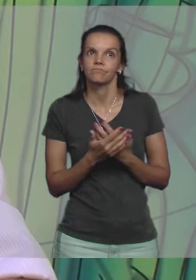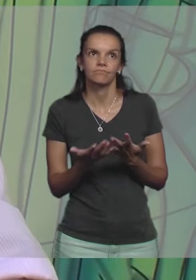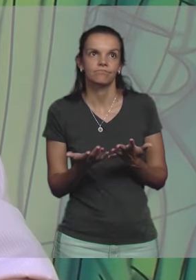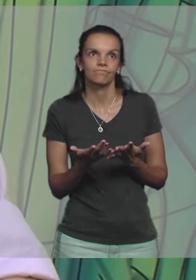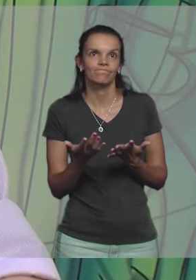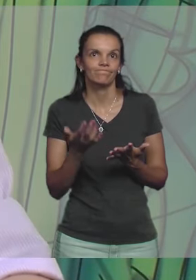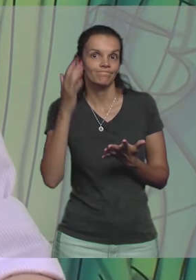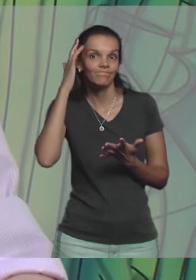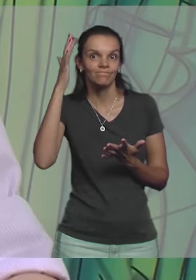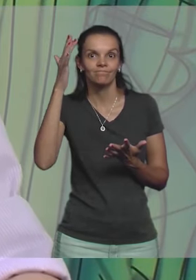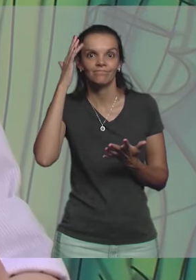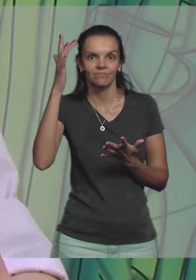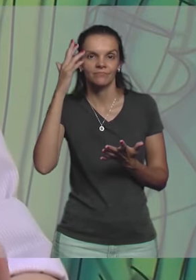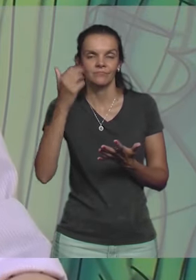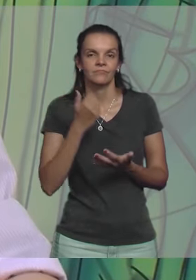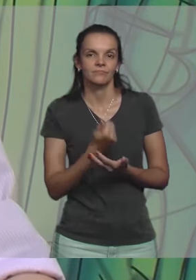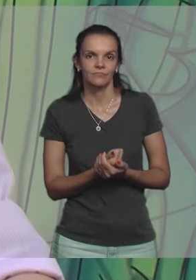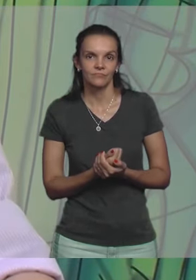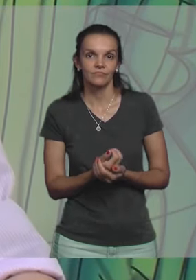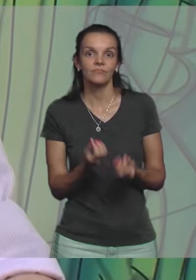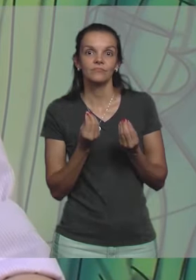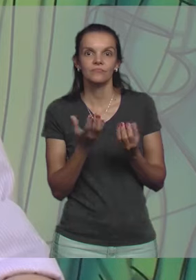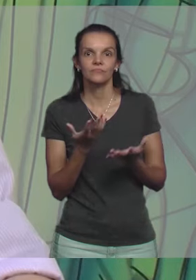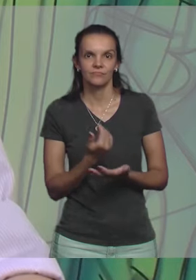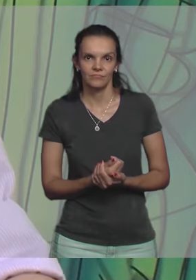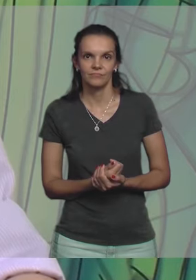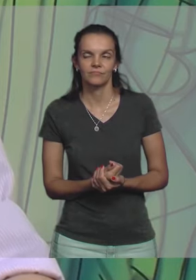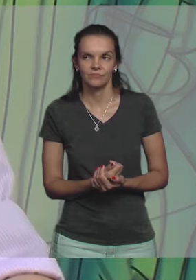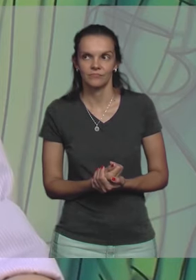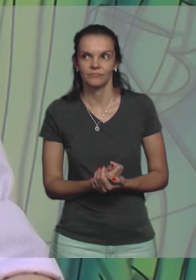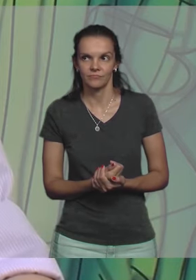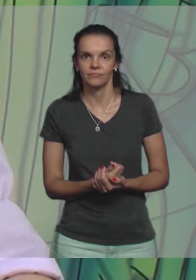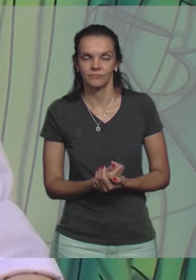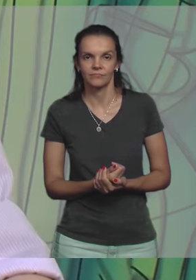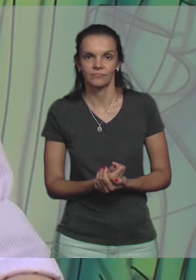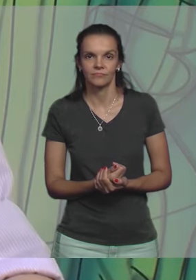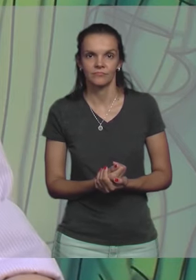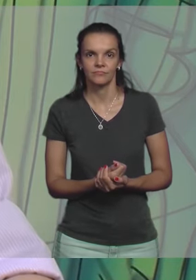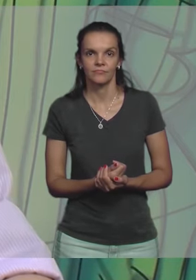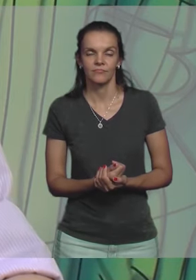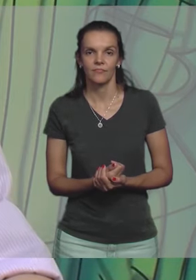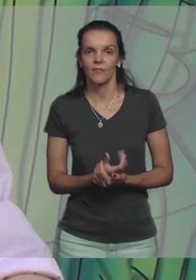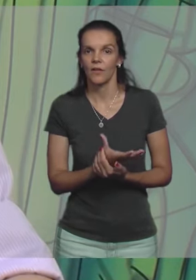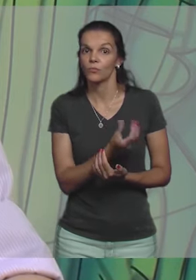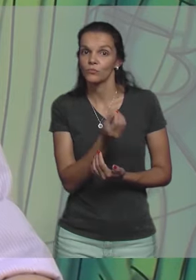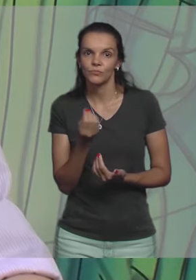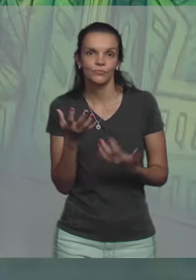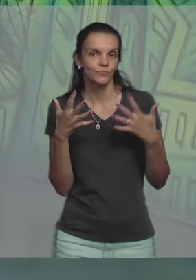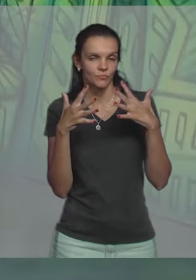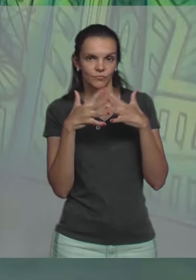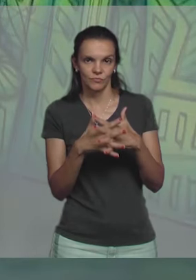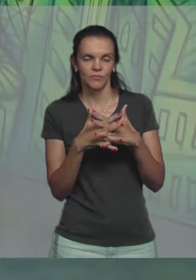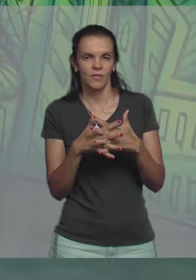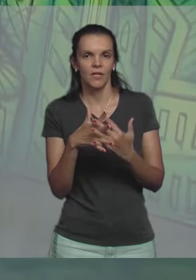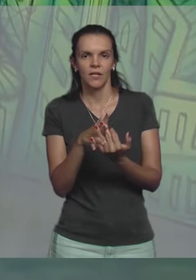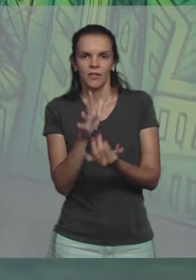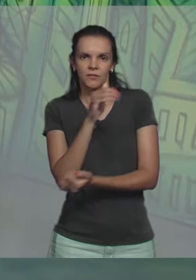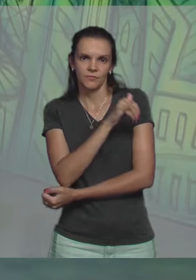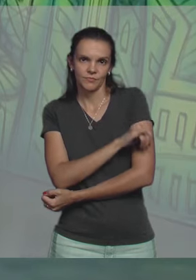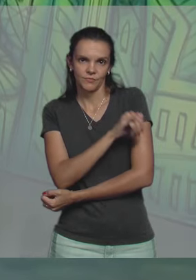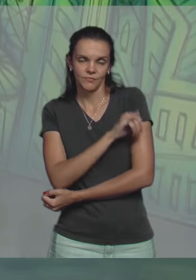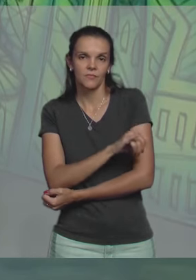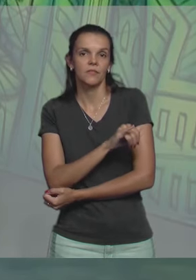universo desse tamanho, como fazer, né? Então, essas questões são bastante complexas. Rio de Janeiro,